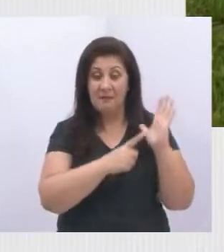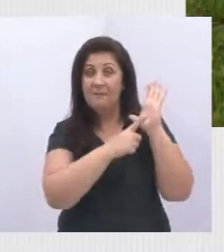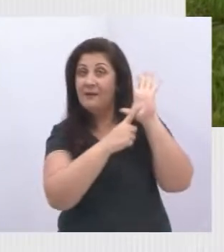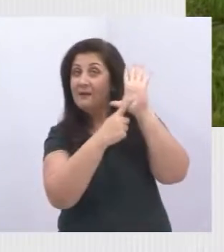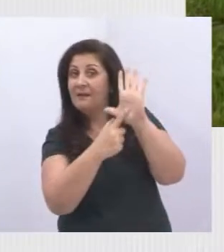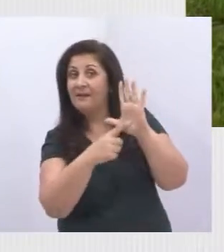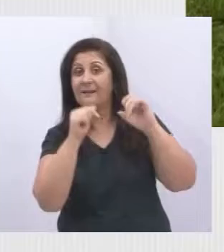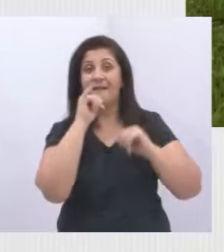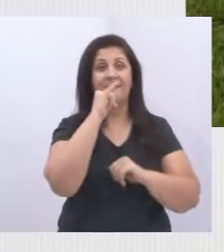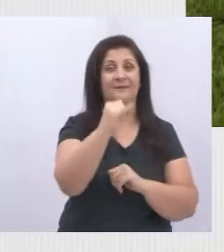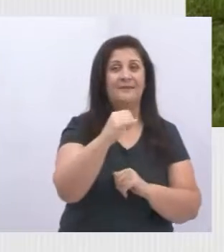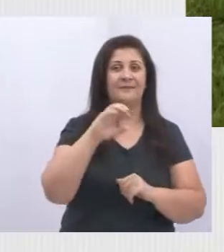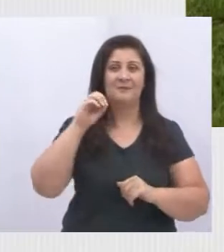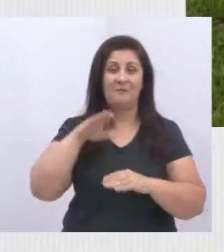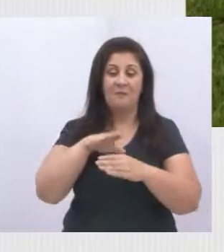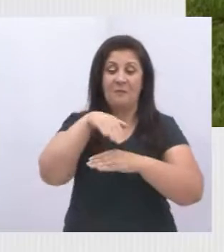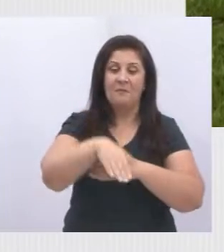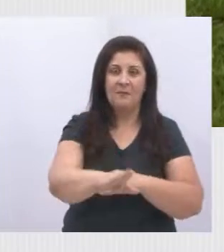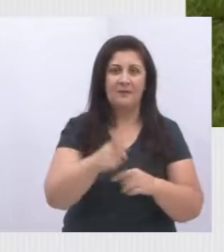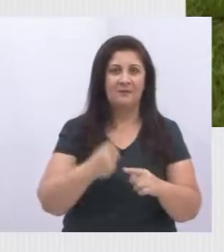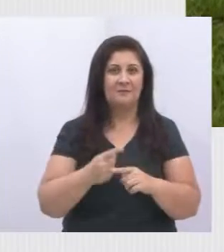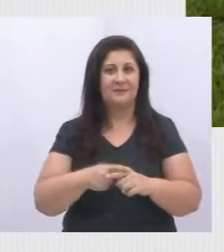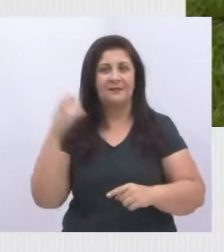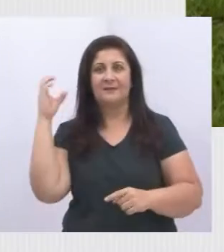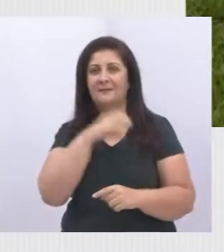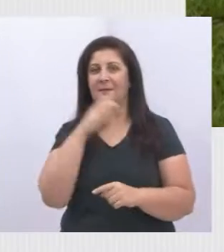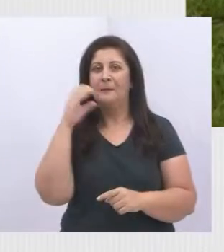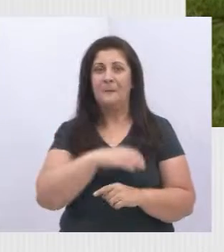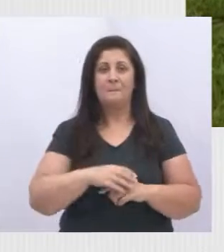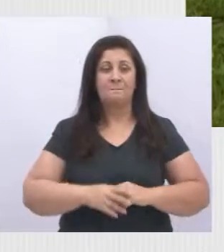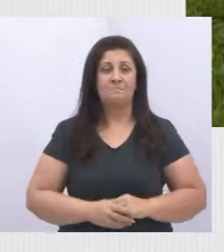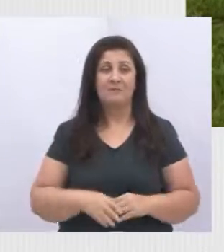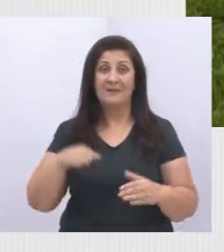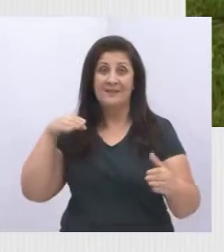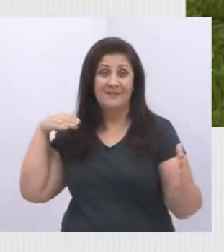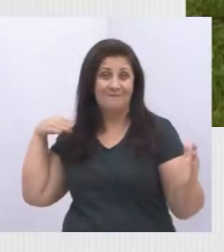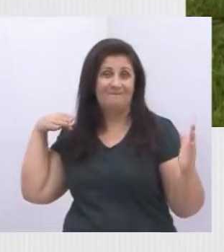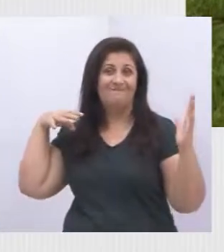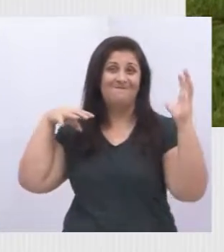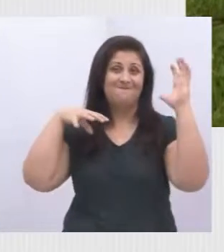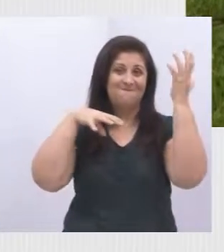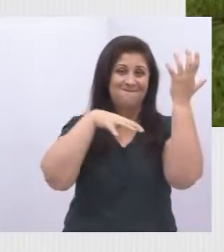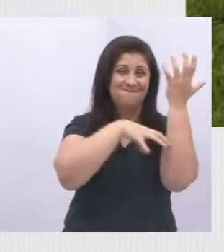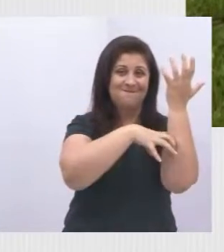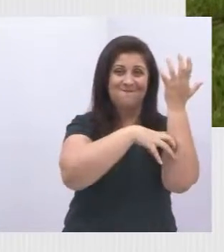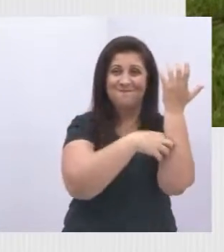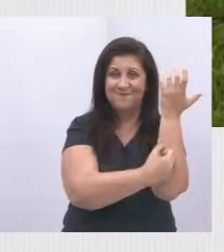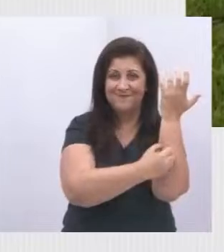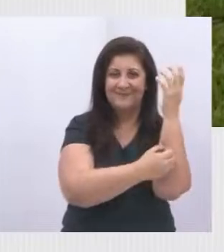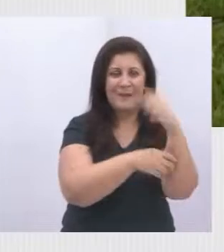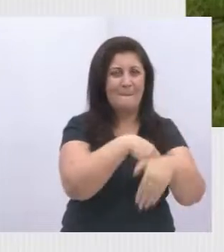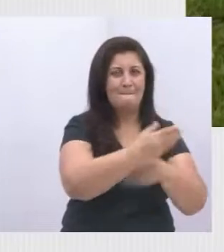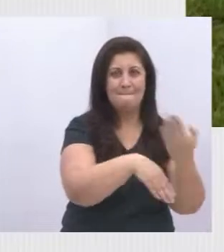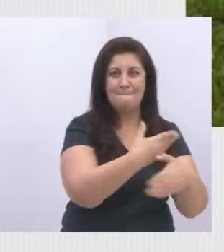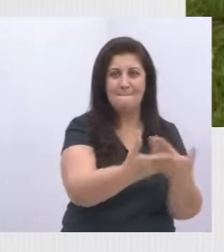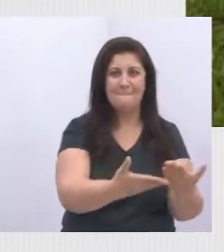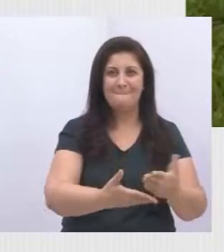como descer do jeito que ele desceu, porque ele desceu muito rápido. E já foi direto no pilar lá, que saiu derrubando